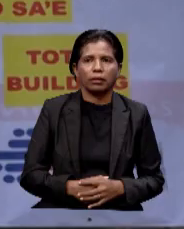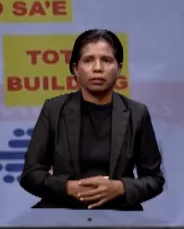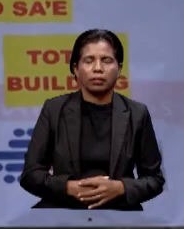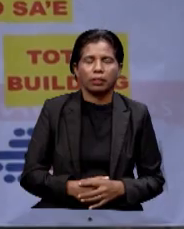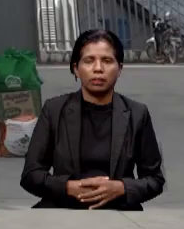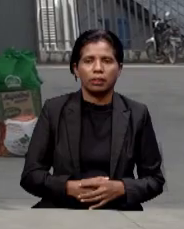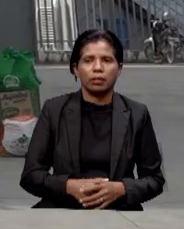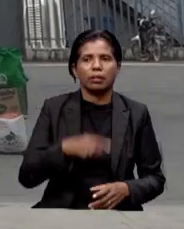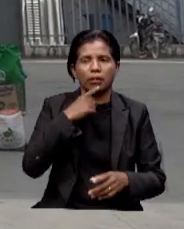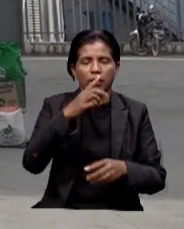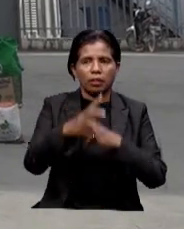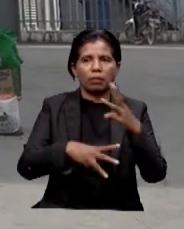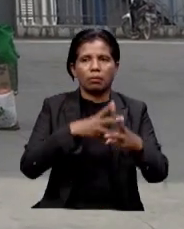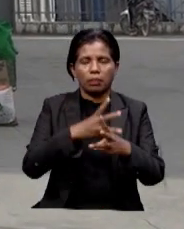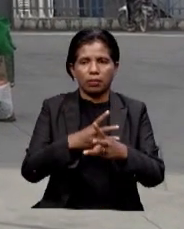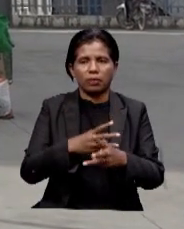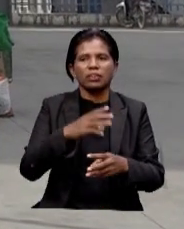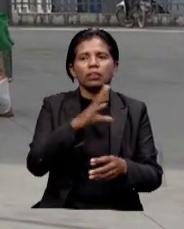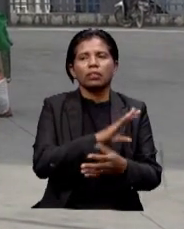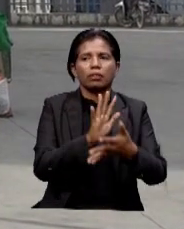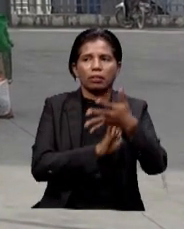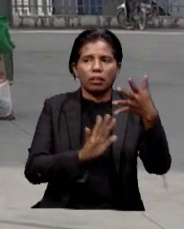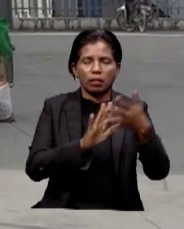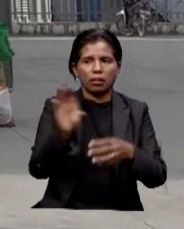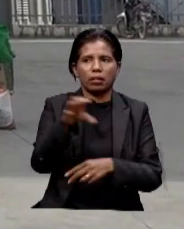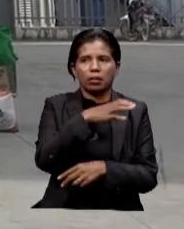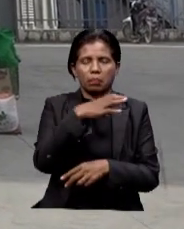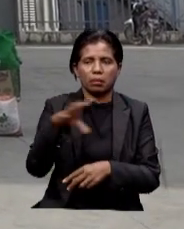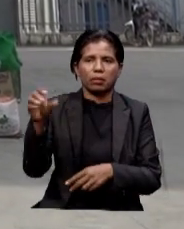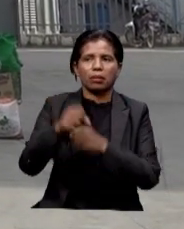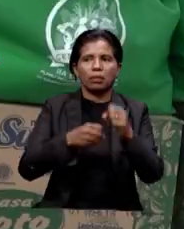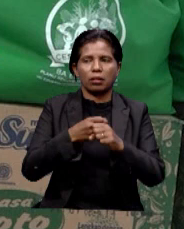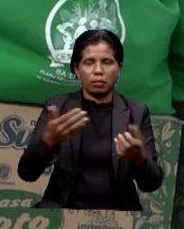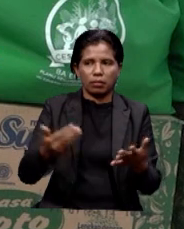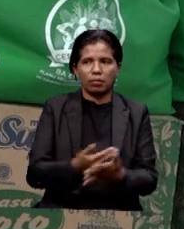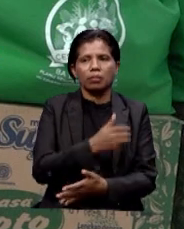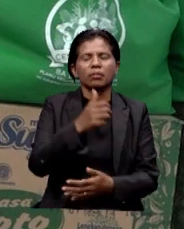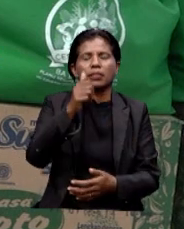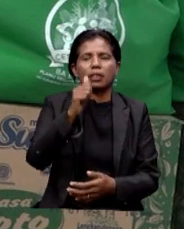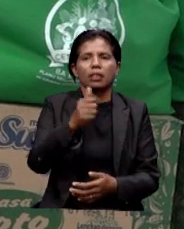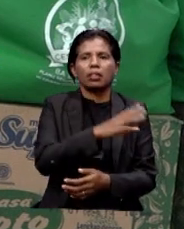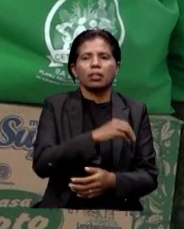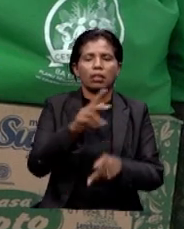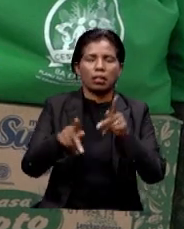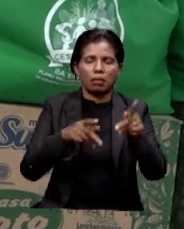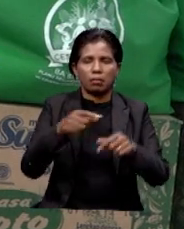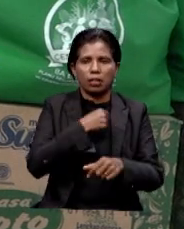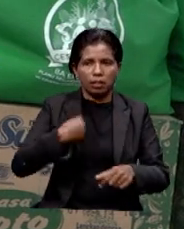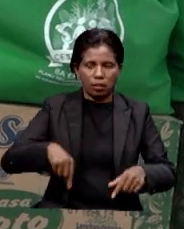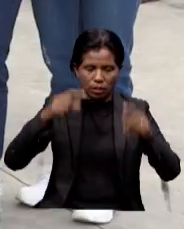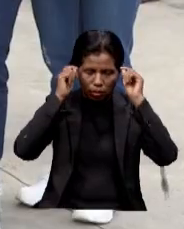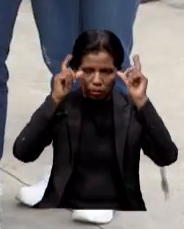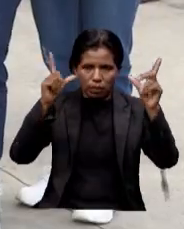Lacleortan, cristão e Raimundo Tomac se festeza Natal no Tinanfong, Tangne, Associação Comercial Comunidade Chinesa